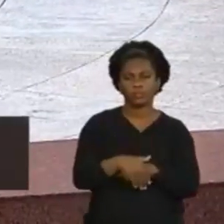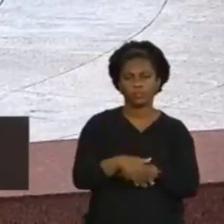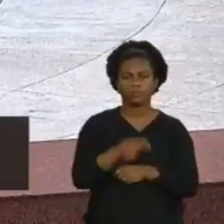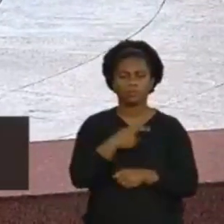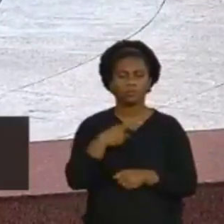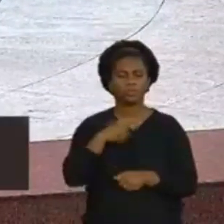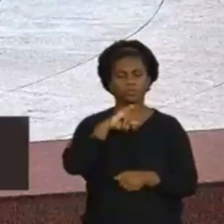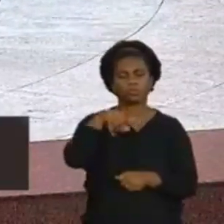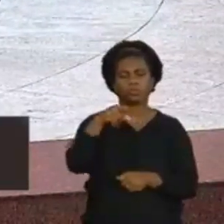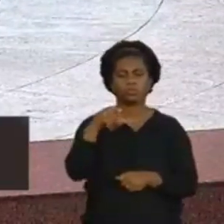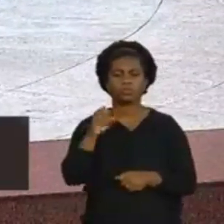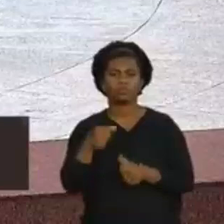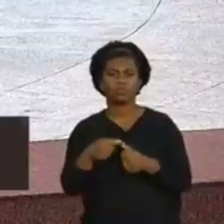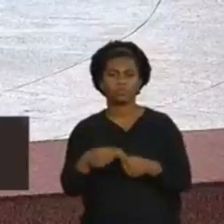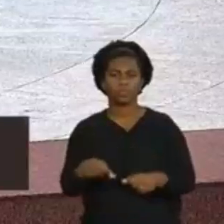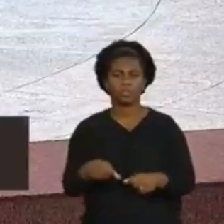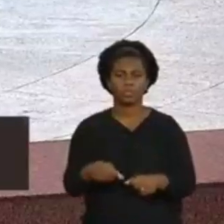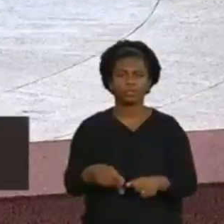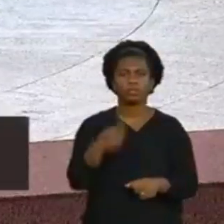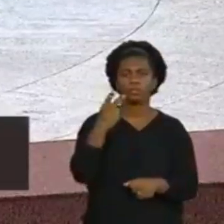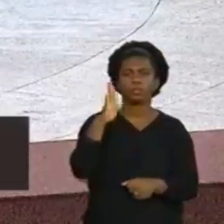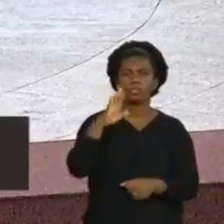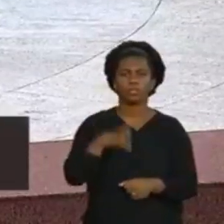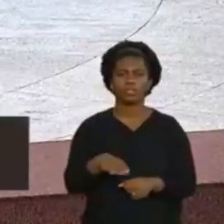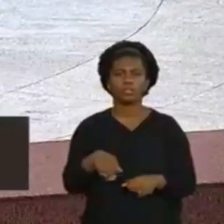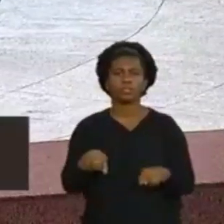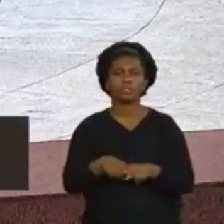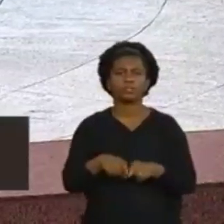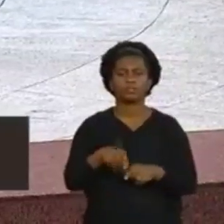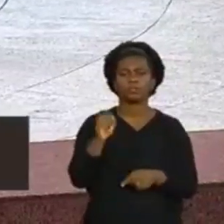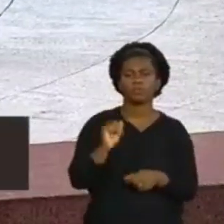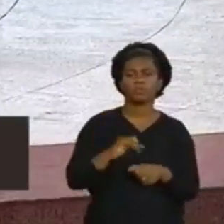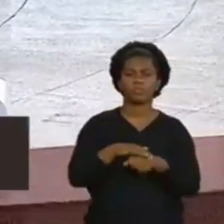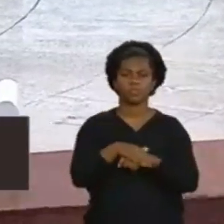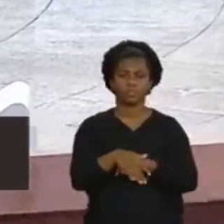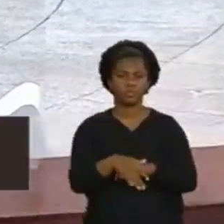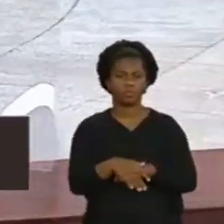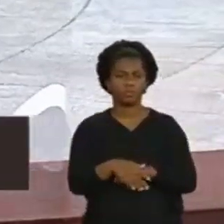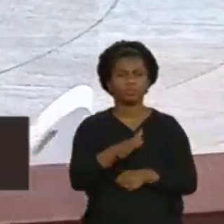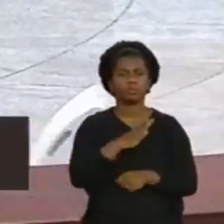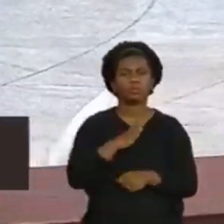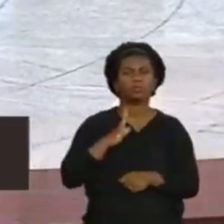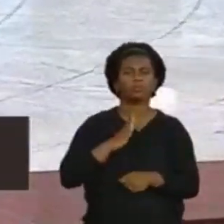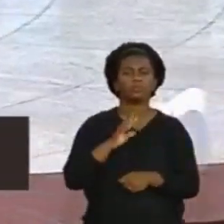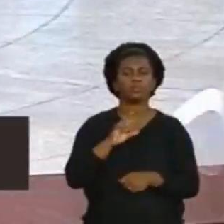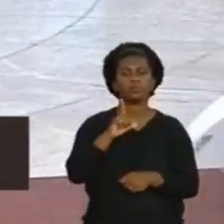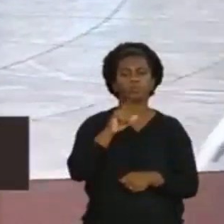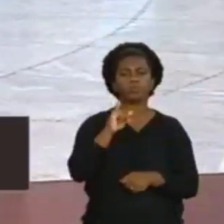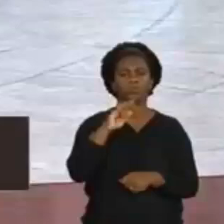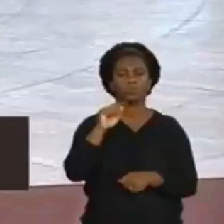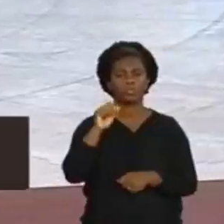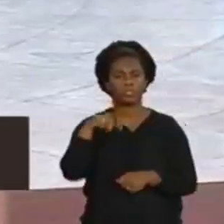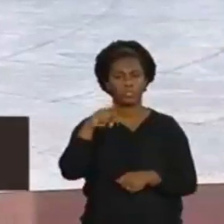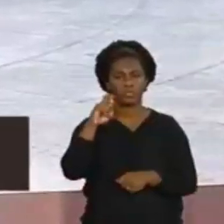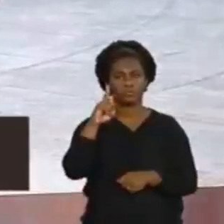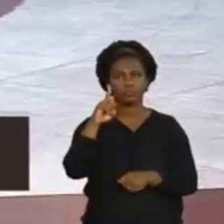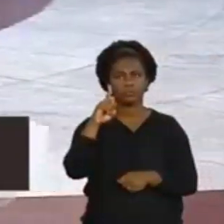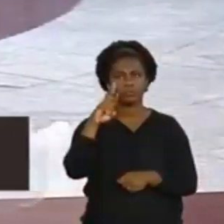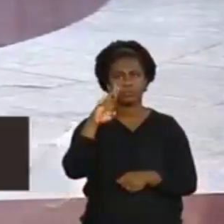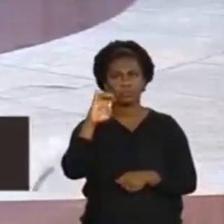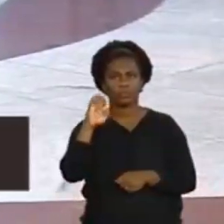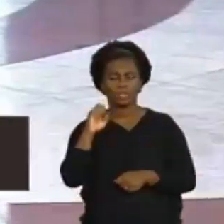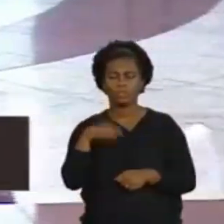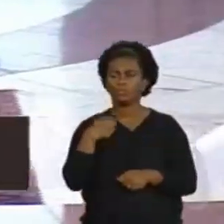2 da tarde e 8 da noite o bispo Luiz André. E nós vamos estar determinando que Deus levante um